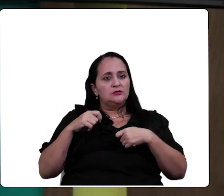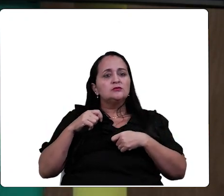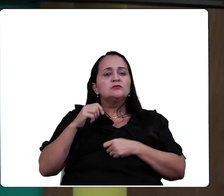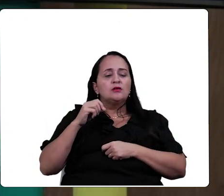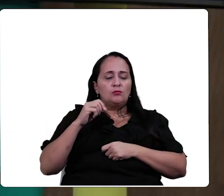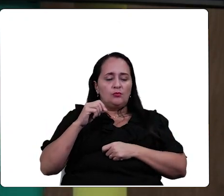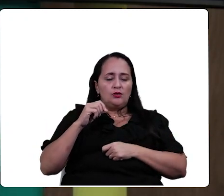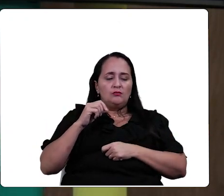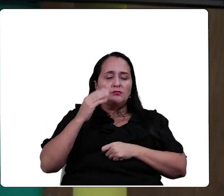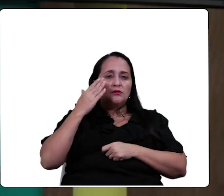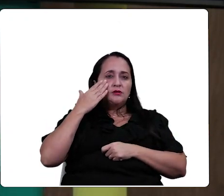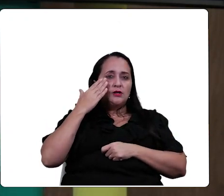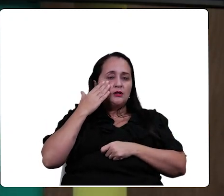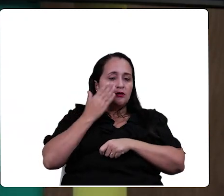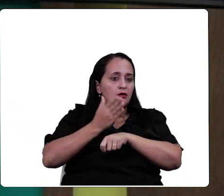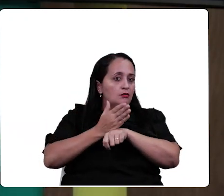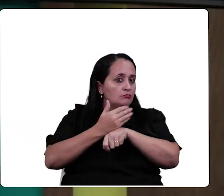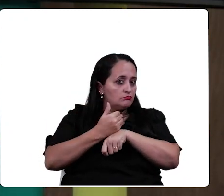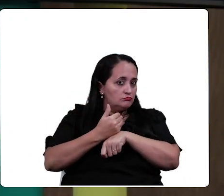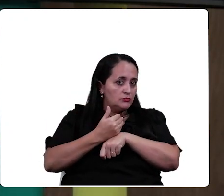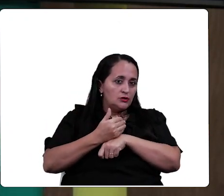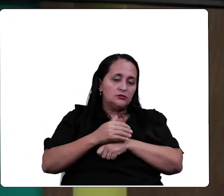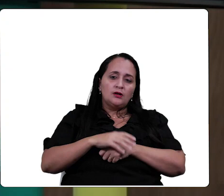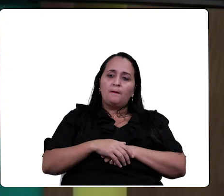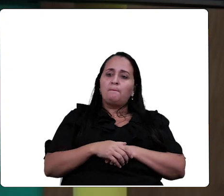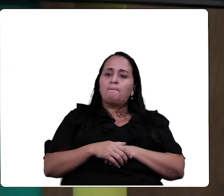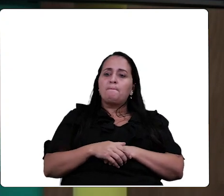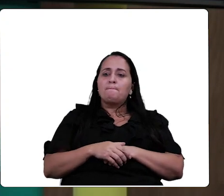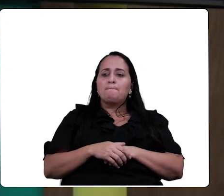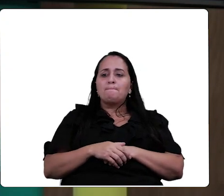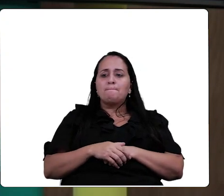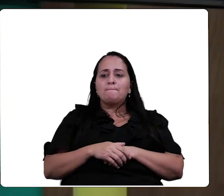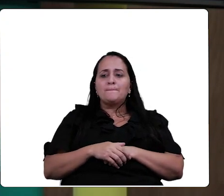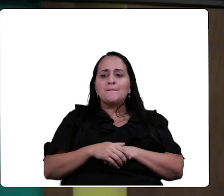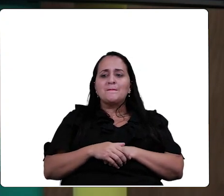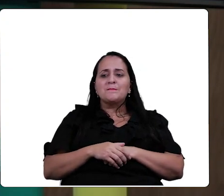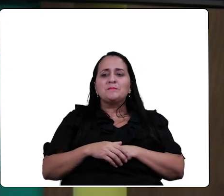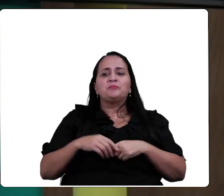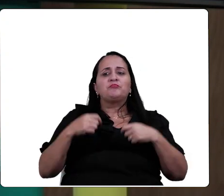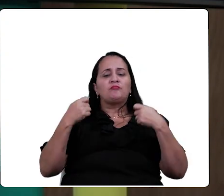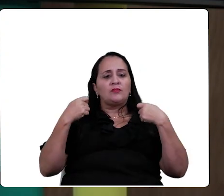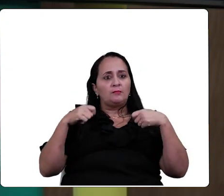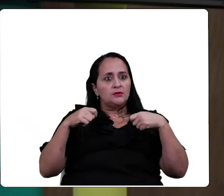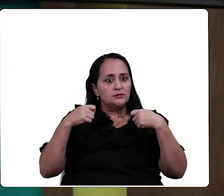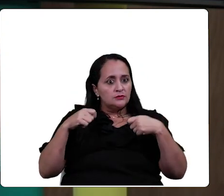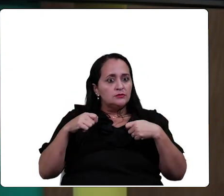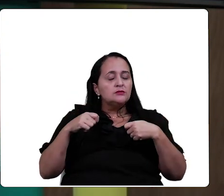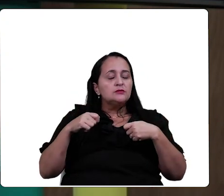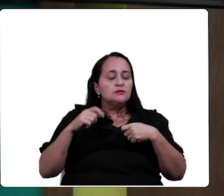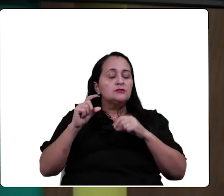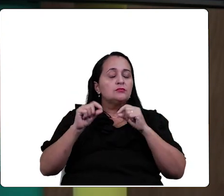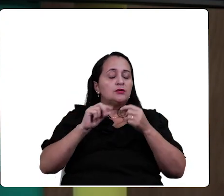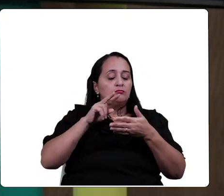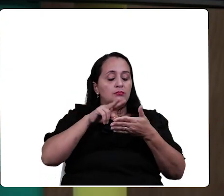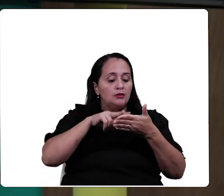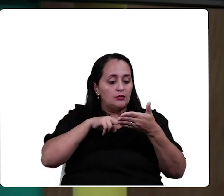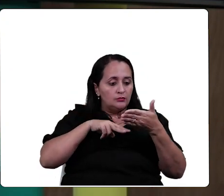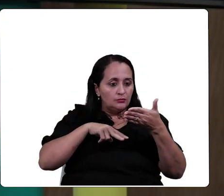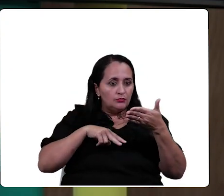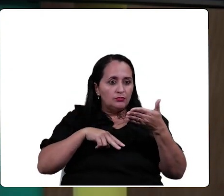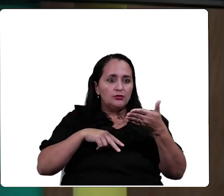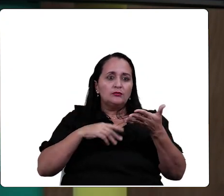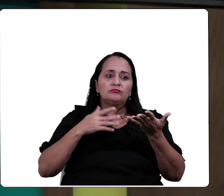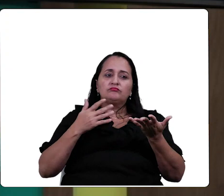de você, leitor. Então, você vai precisar trazer essa bagagem com você na hora da leitura.